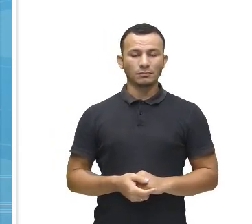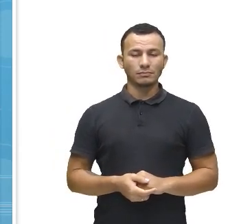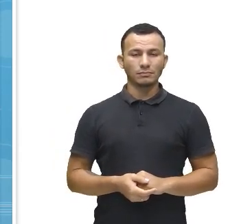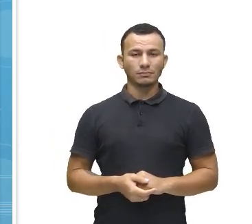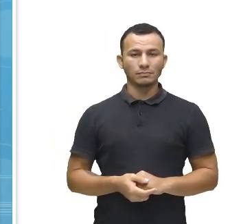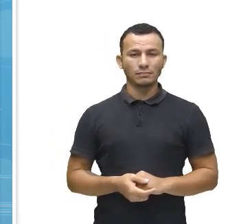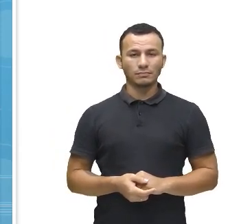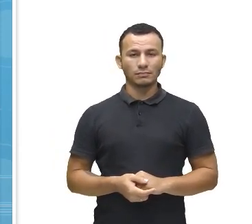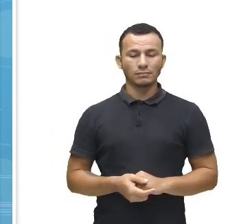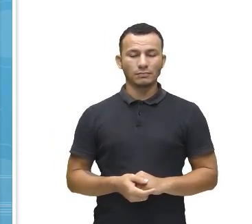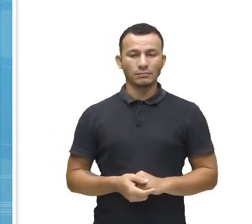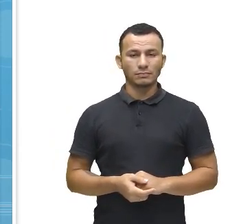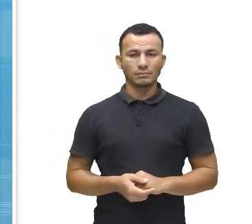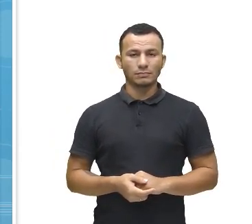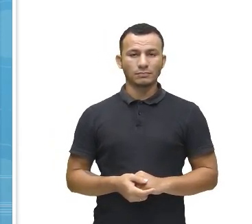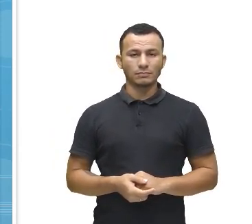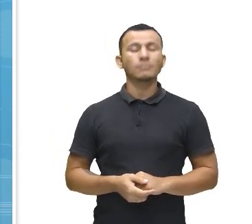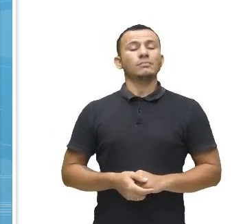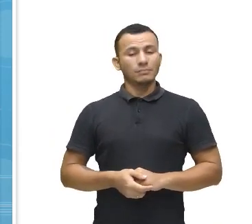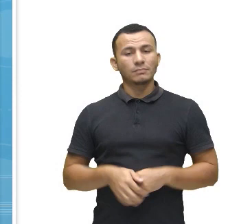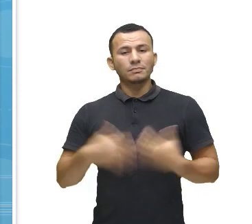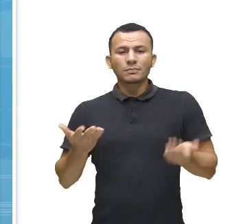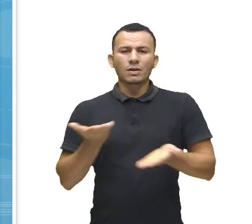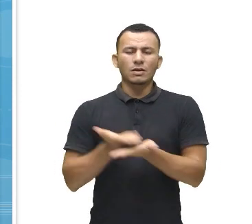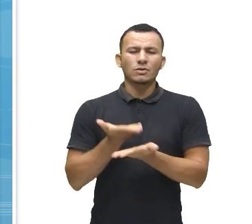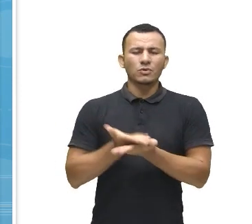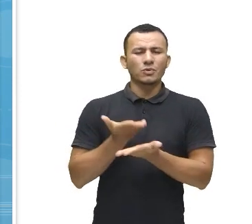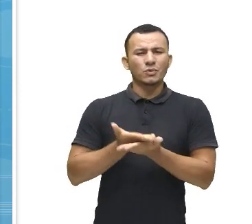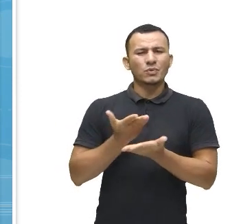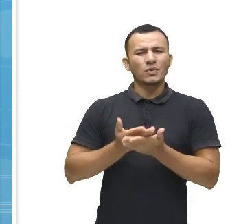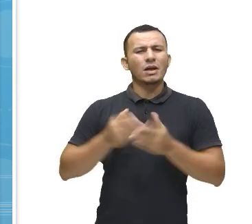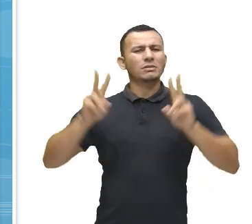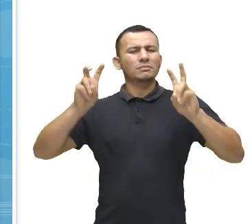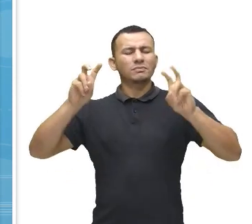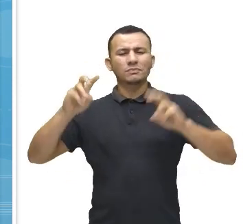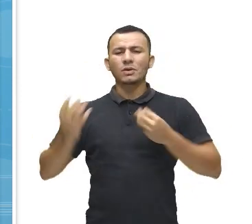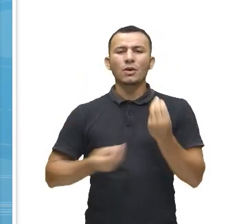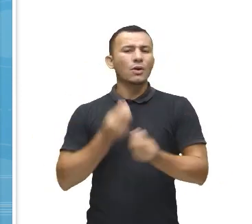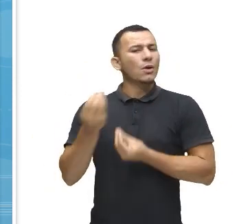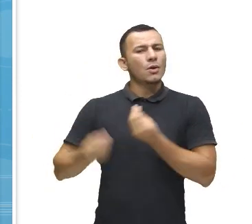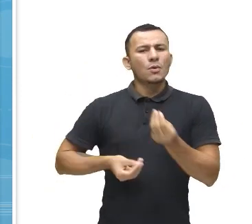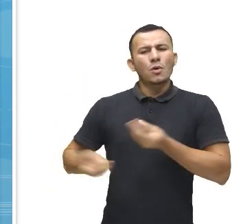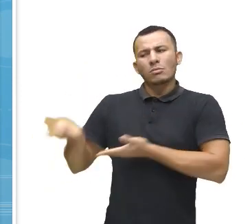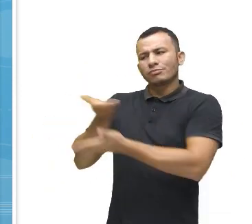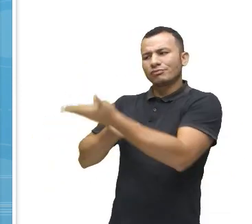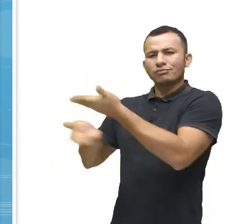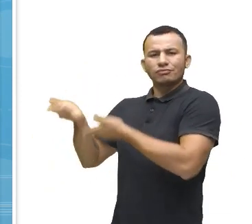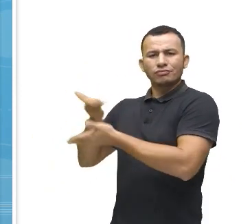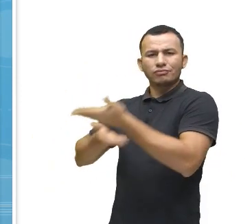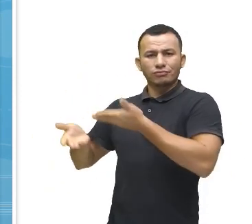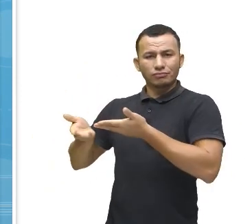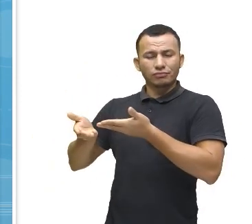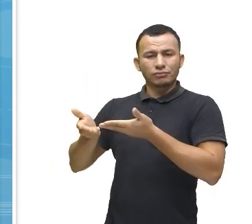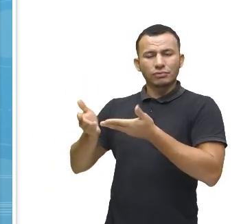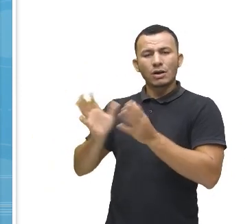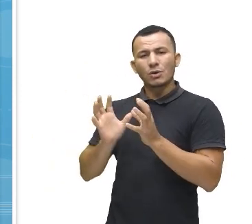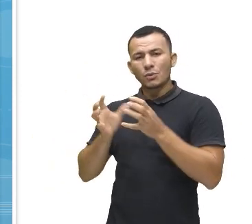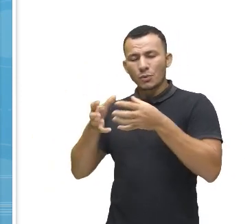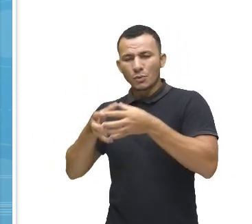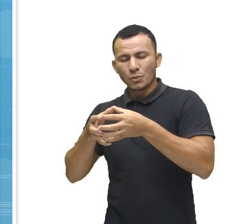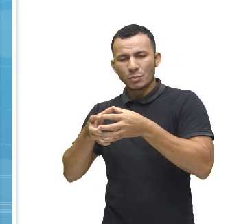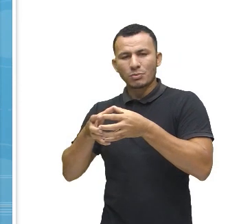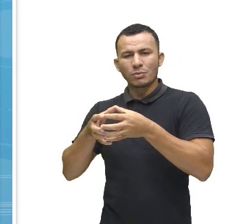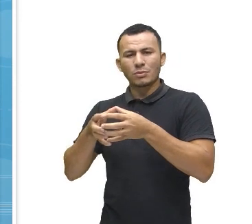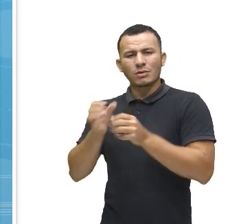Vamos lá, gente. Vamos estudar um pouquinho, vamos conhecer como é que foi a relação que se deu no Quilombo dos